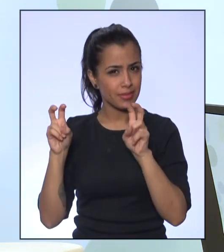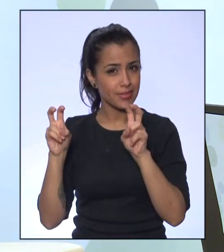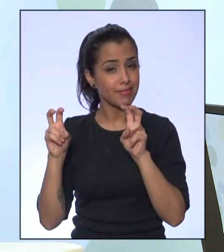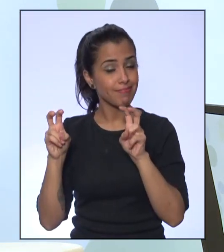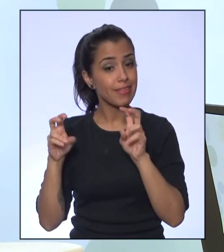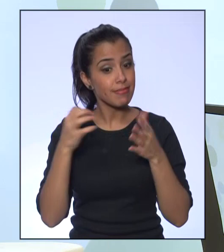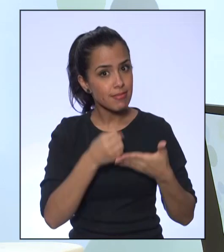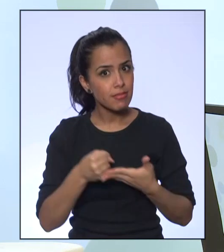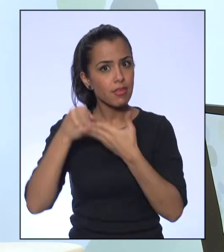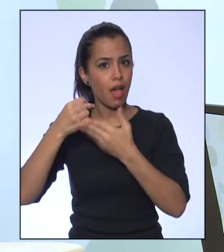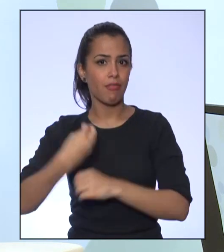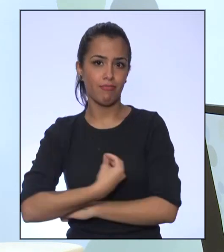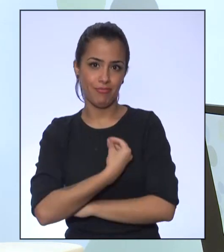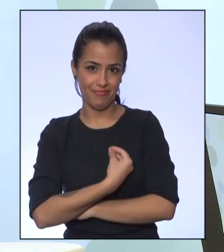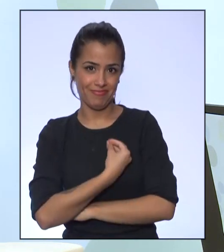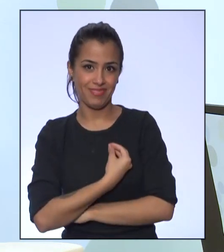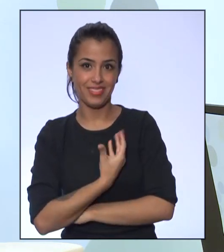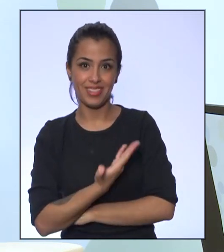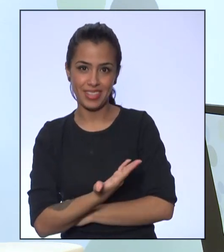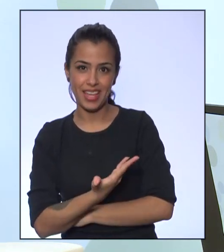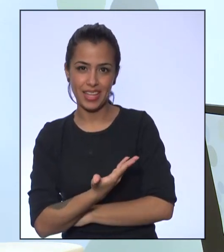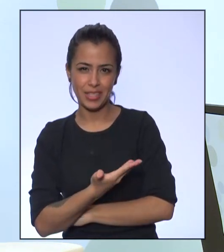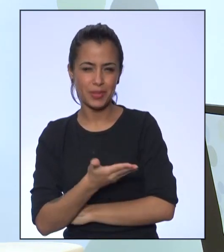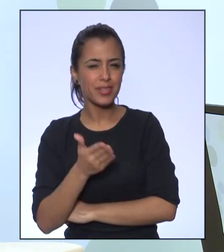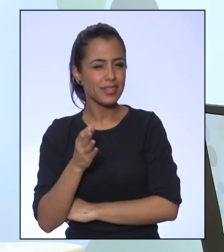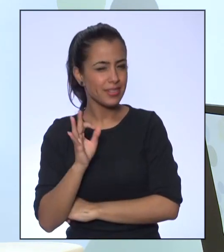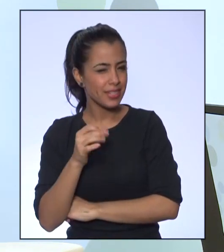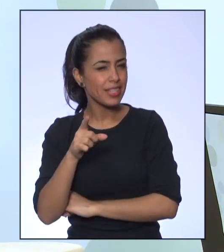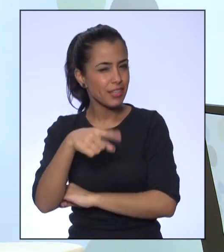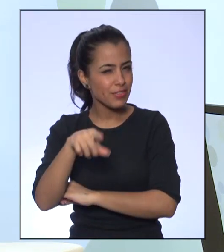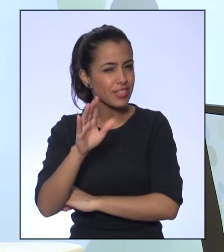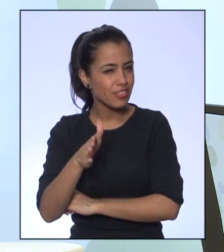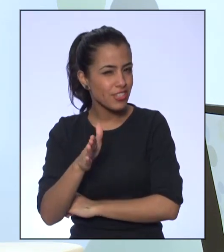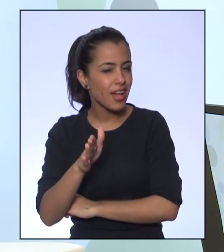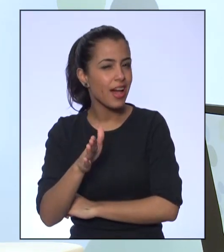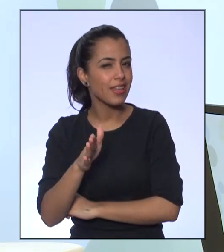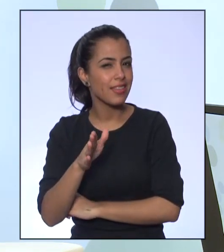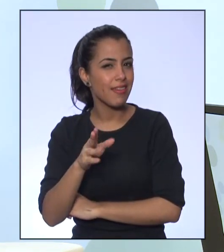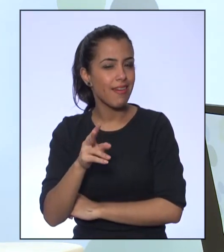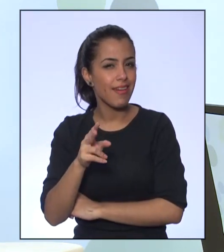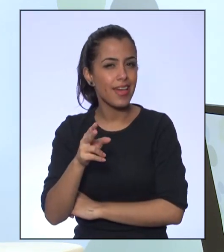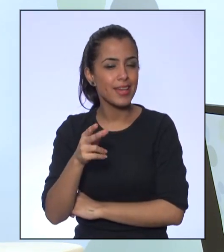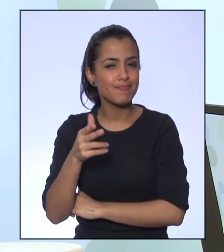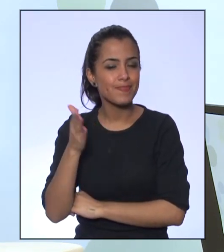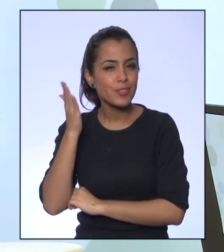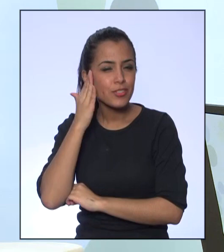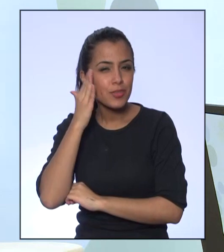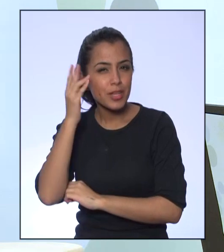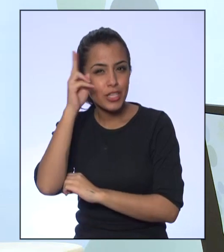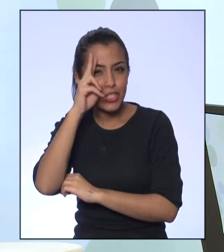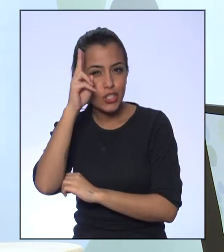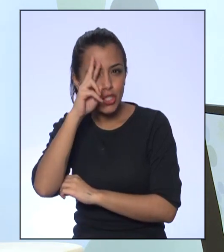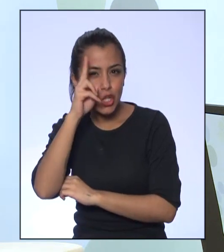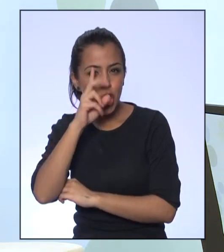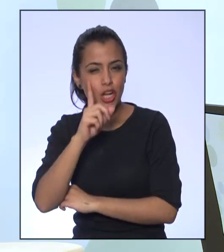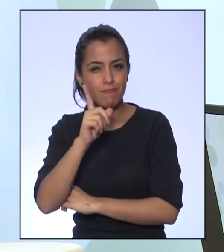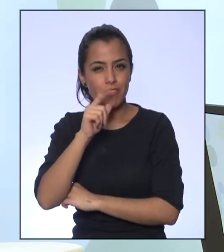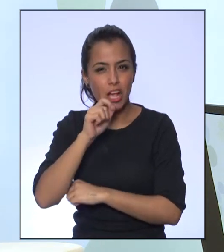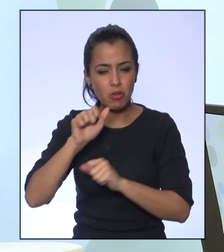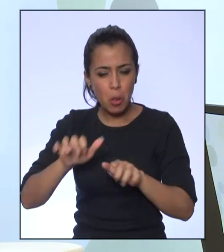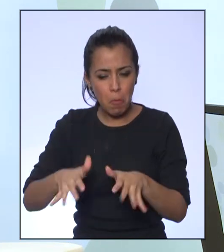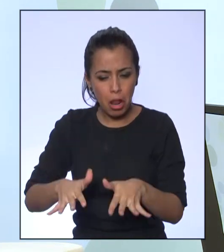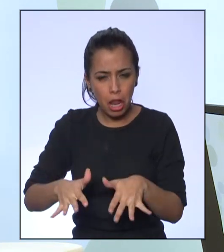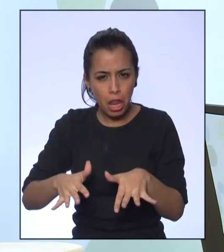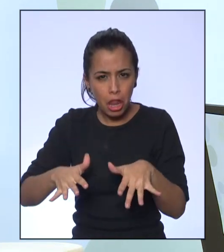salva vidas, né? Então, vocês já devem ter escutado aquela história lá da menina que estava no tsunami na Indonésia,